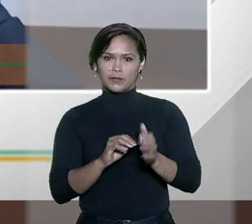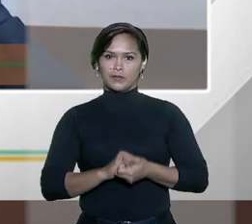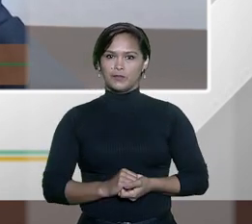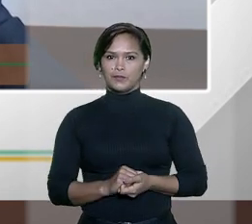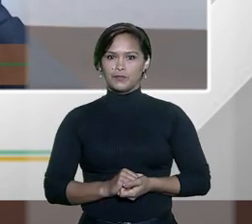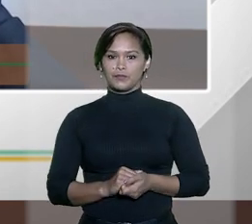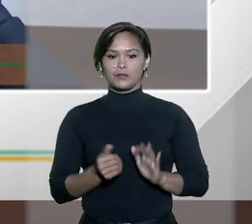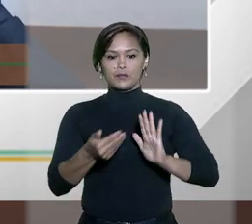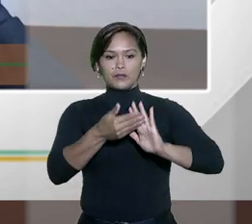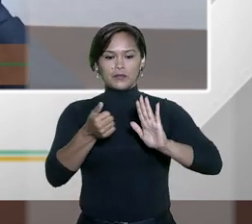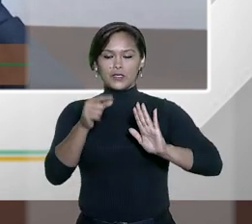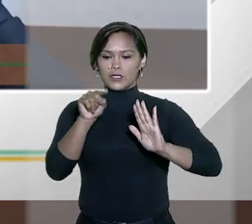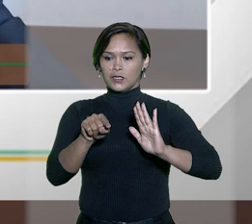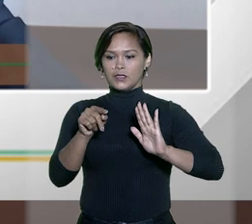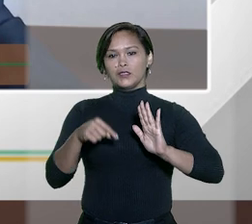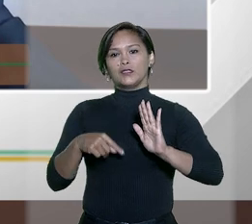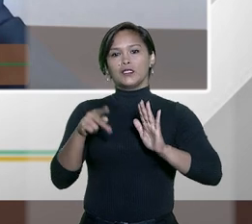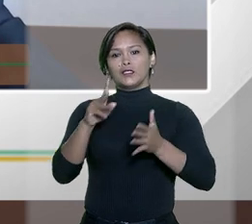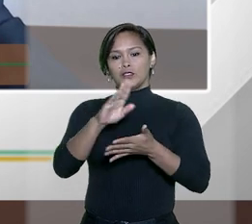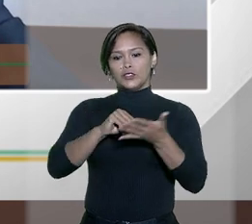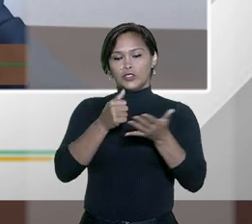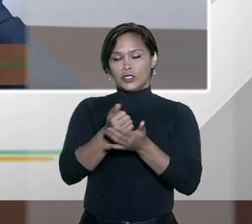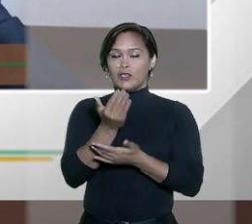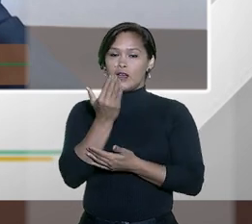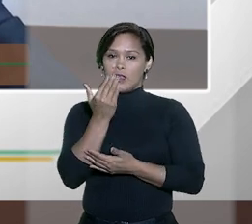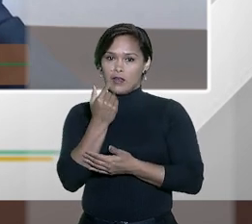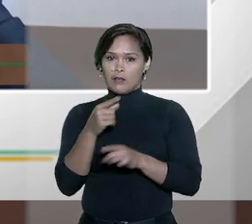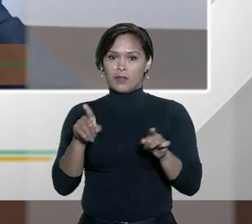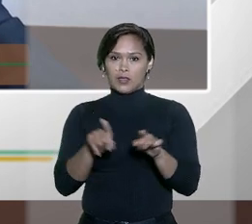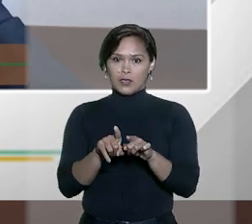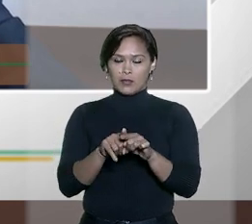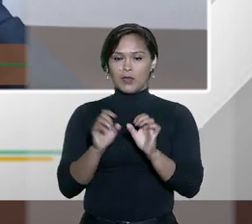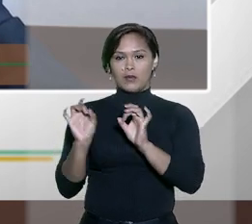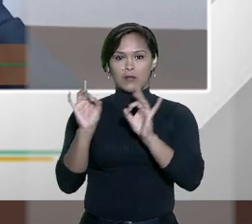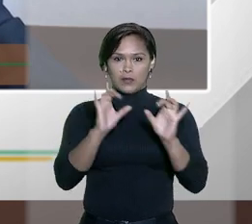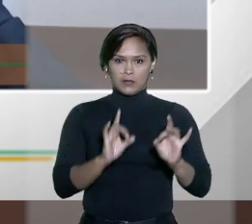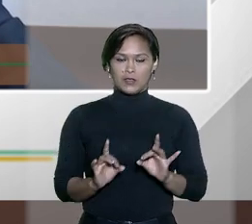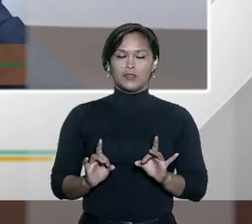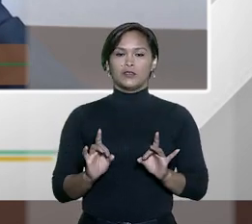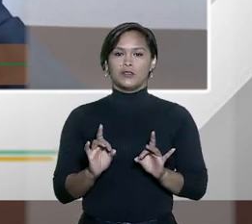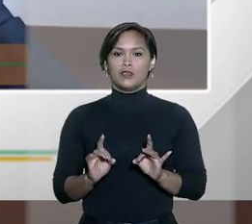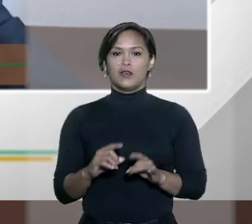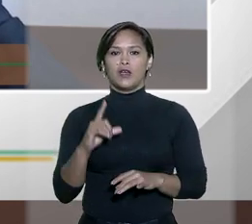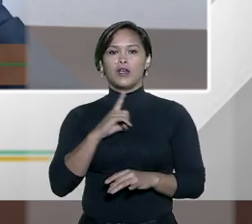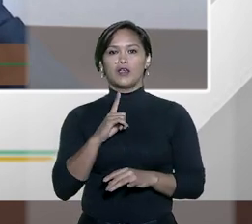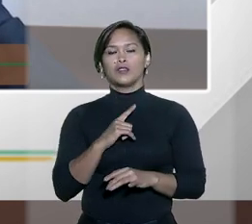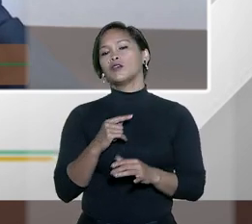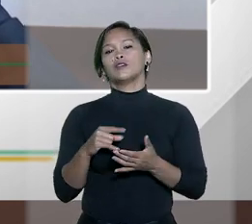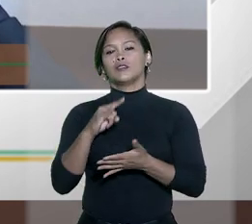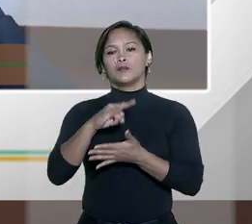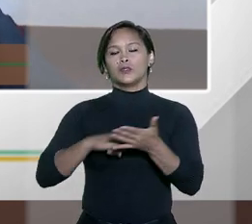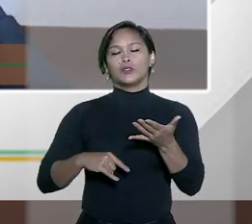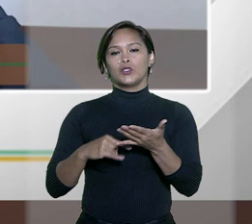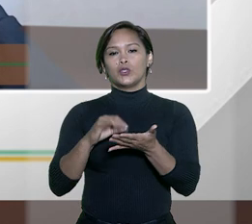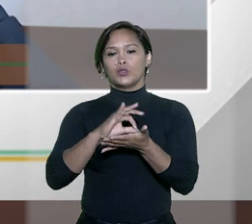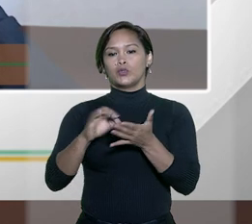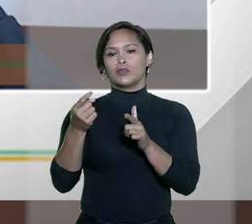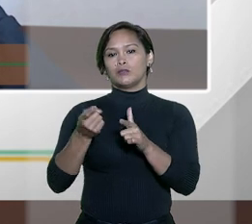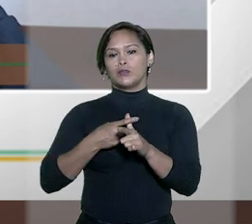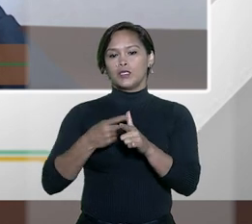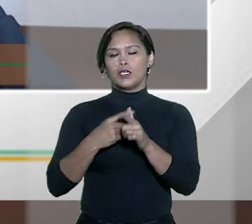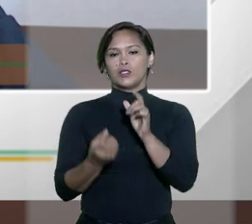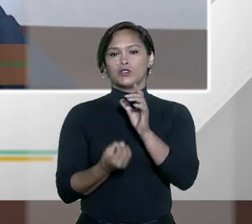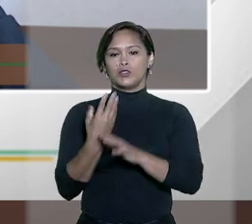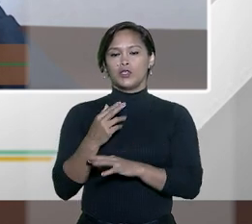né? E tirando esse, né, o precatório de natureza alimentar, inclusive o preferencial, aí nós temos os precatórios